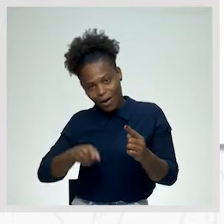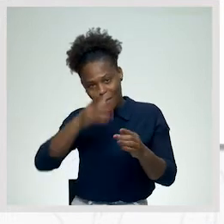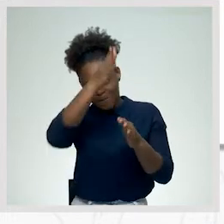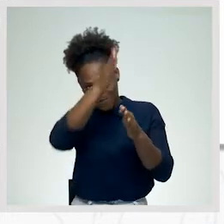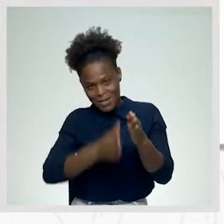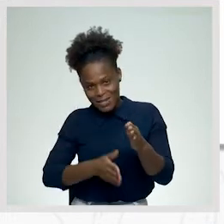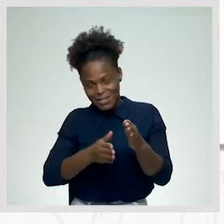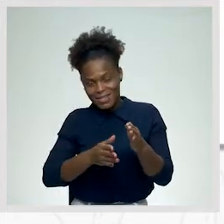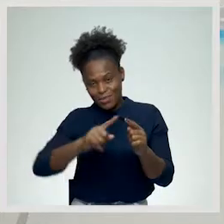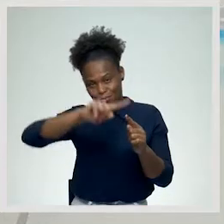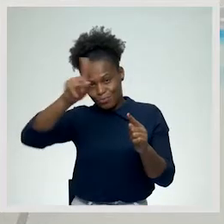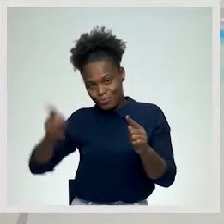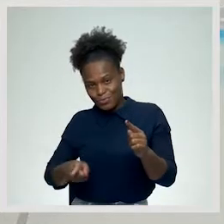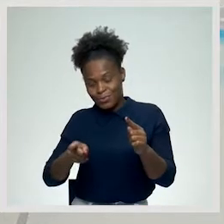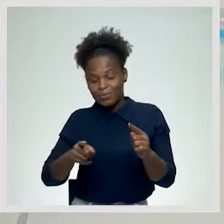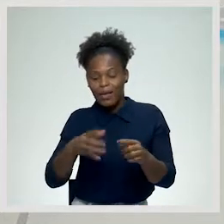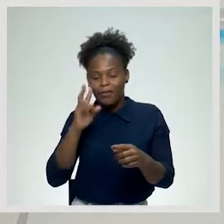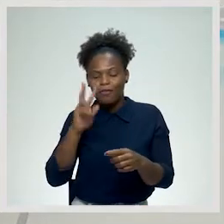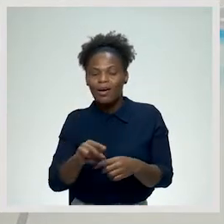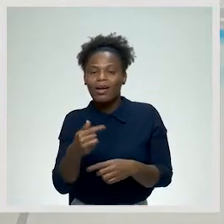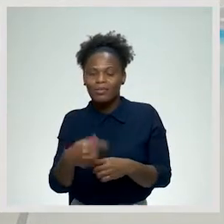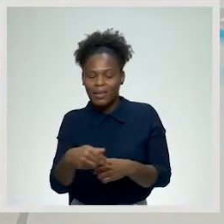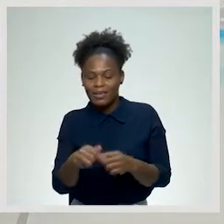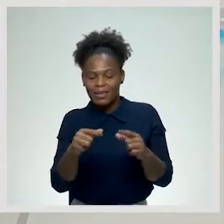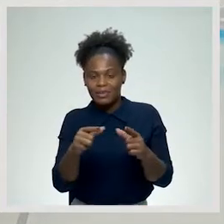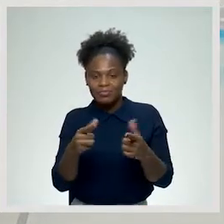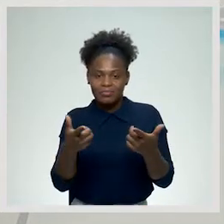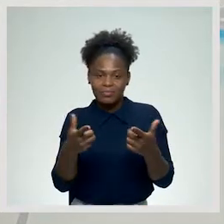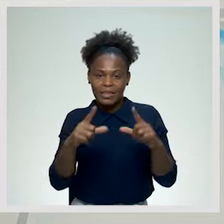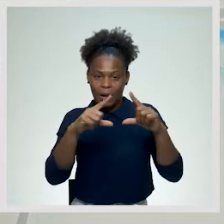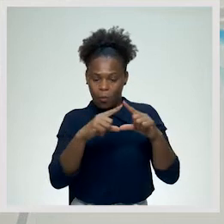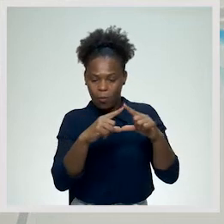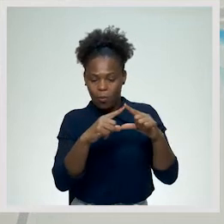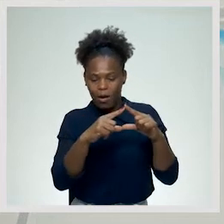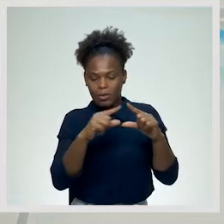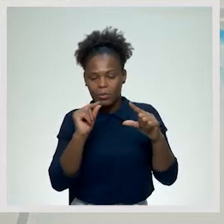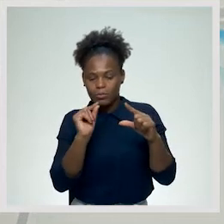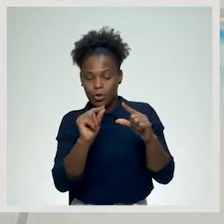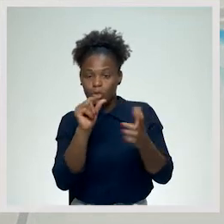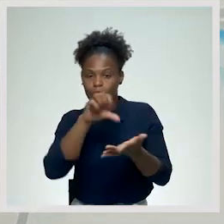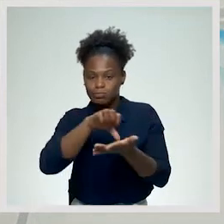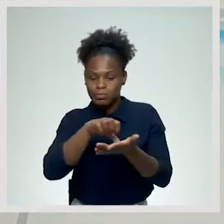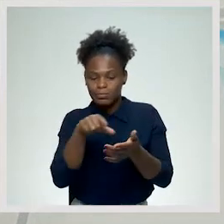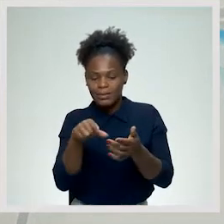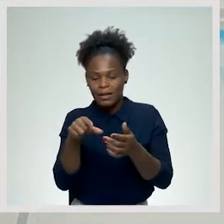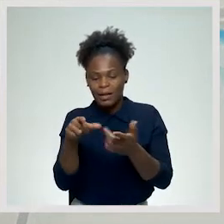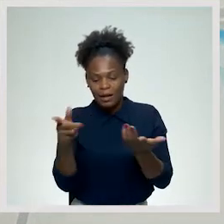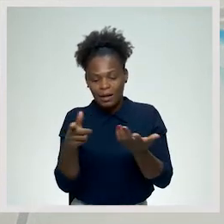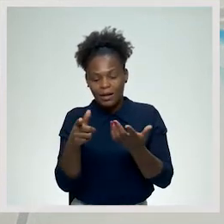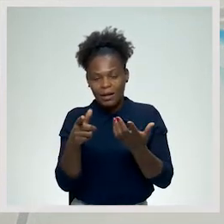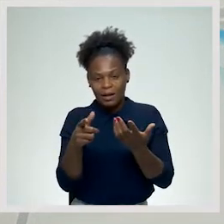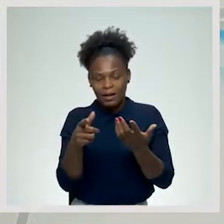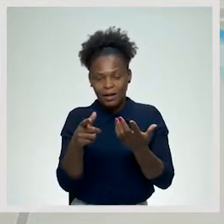Reparem que temos o triângulo, temos o diâmetro, temos o ângulo X e nos